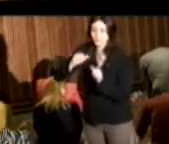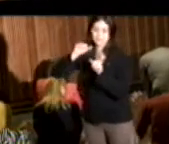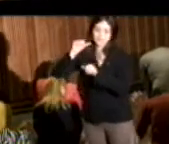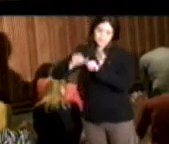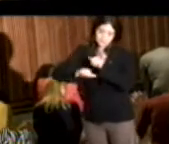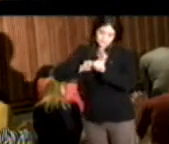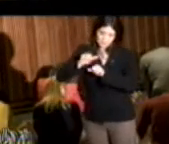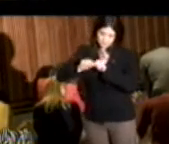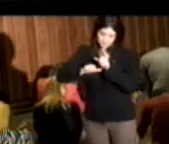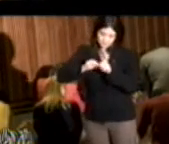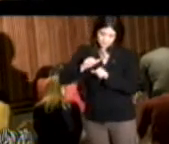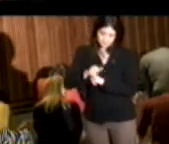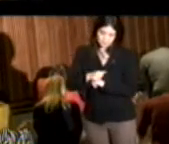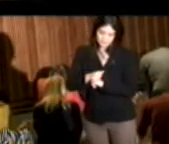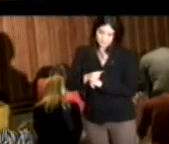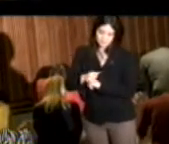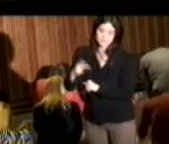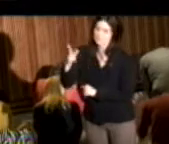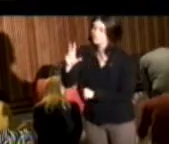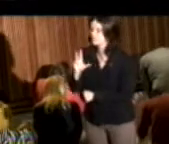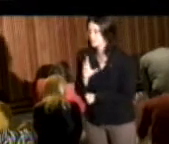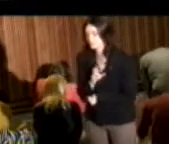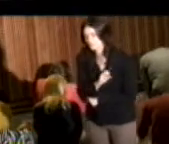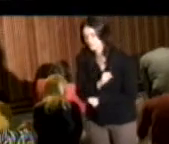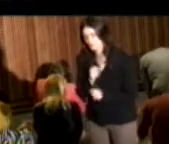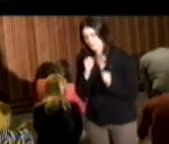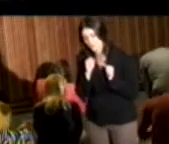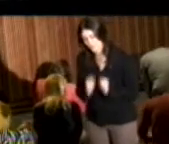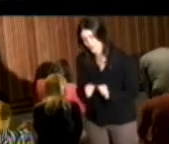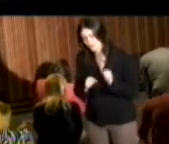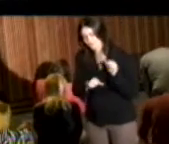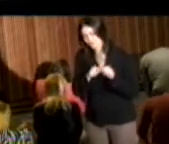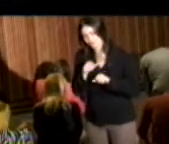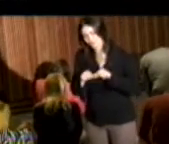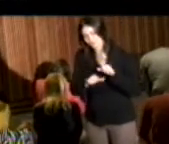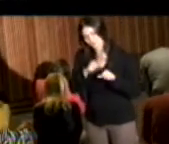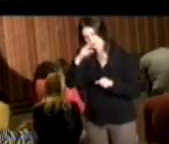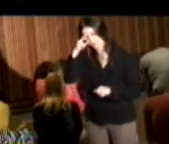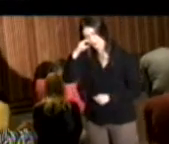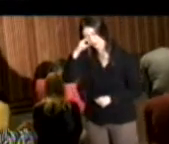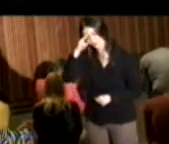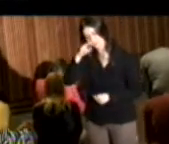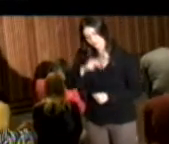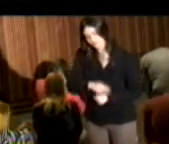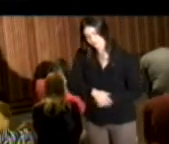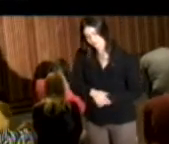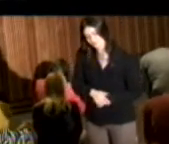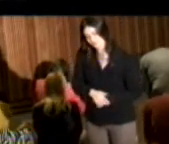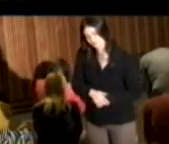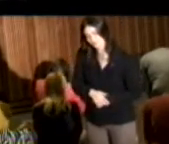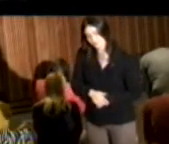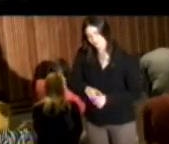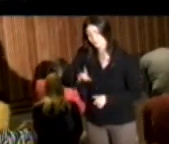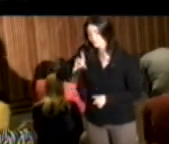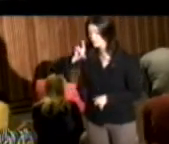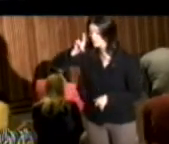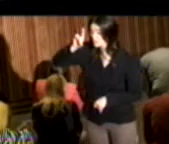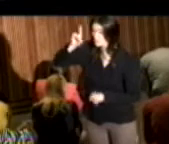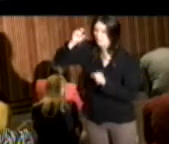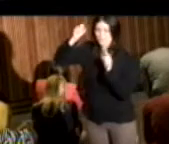lembranças, o amor do Senhor possa tratar essas feridas, e o poder do Senhor